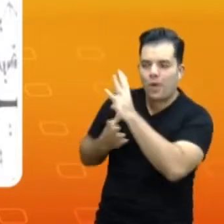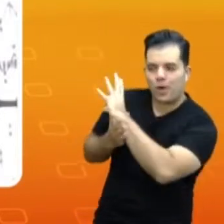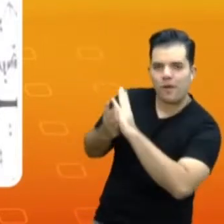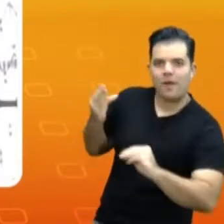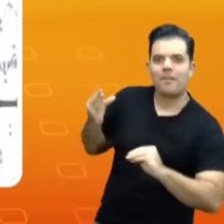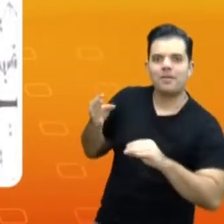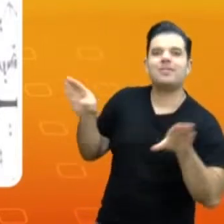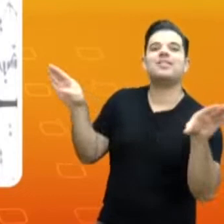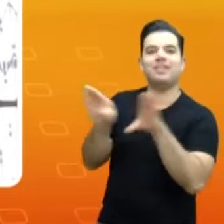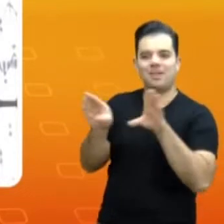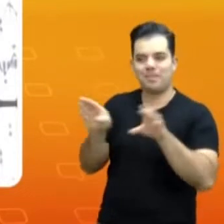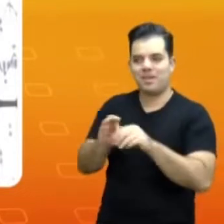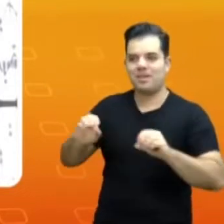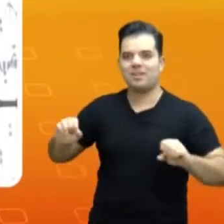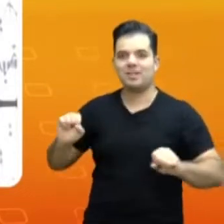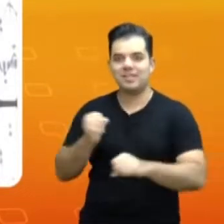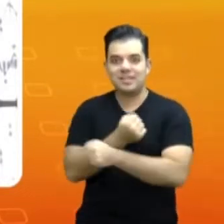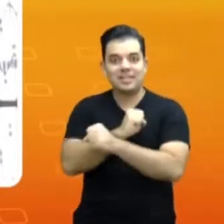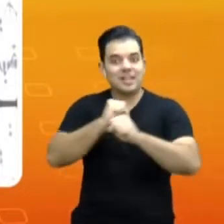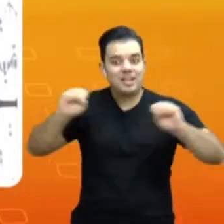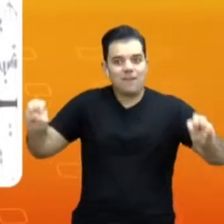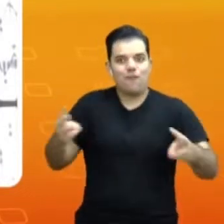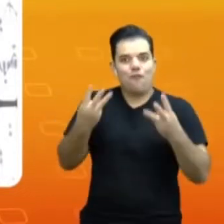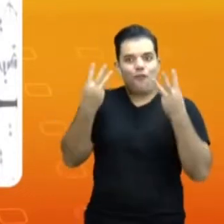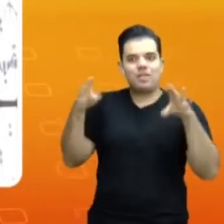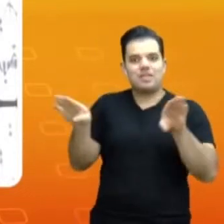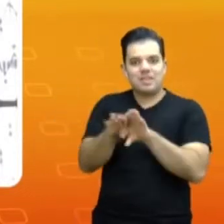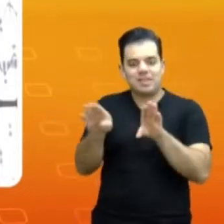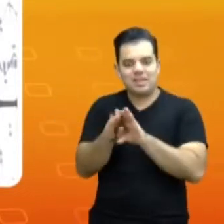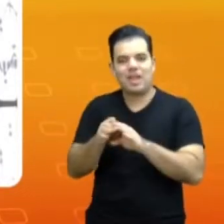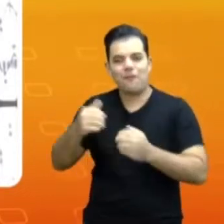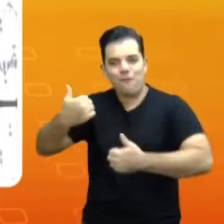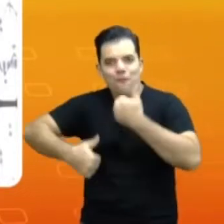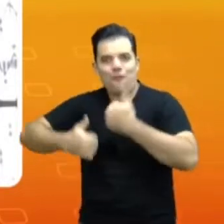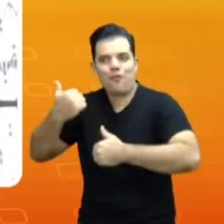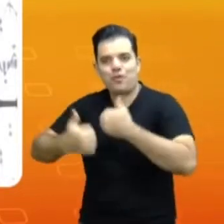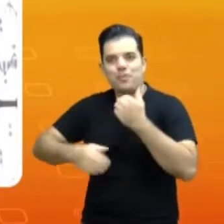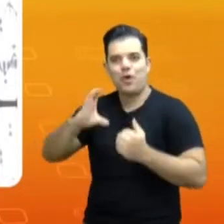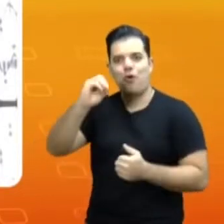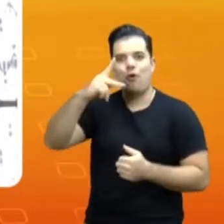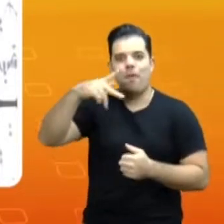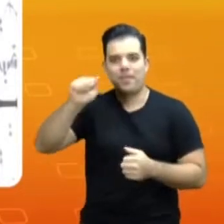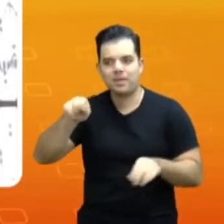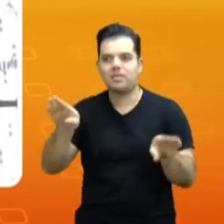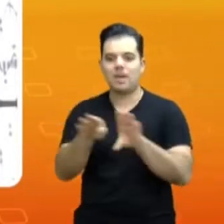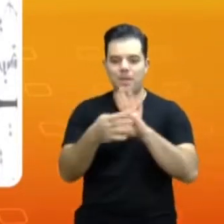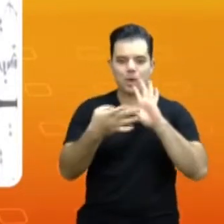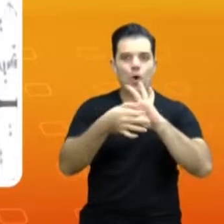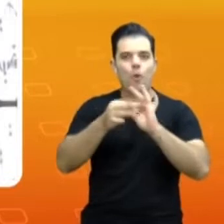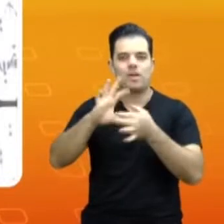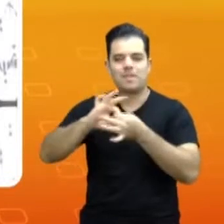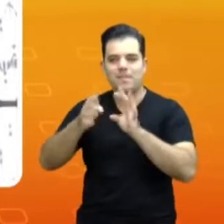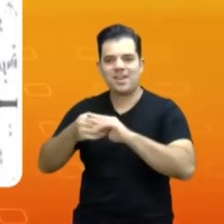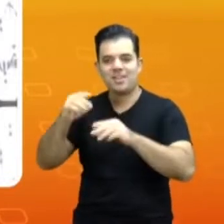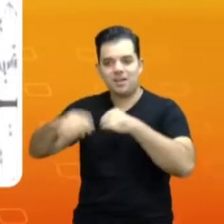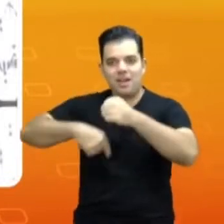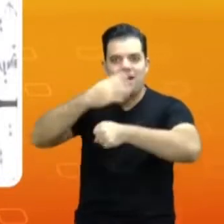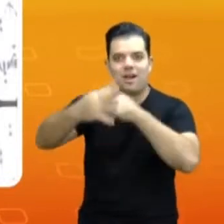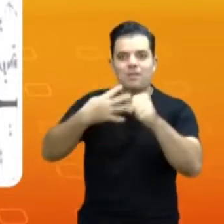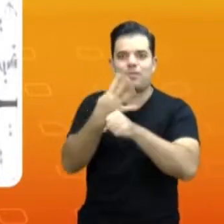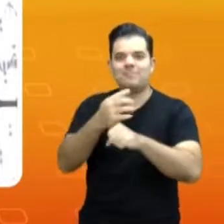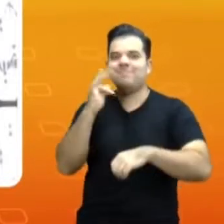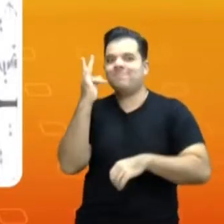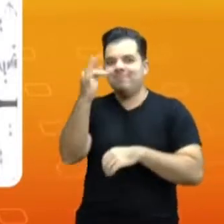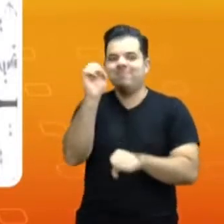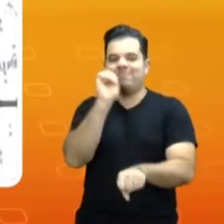também ali olhando já para os grandes eventos que se aproximam. Tem Copa do Mundo chegando já no ano que vem, a próxima Olimpíada já também há uma expectativa muito